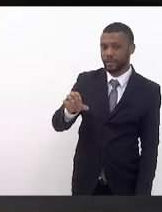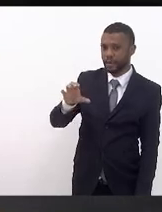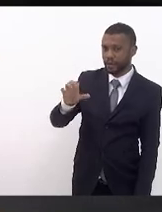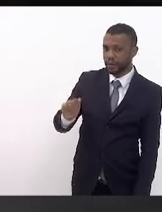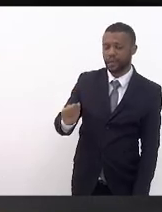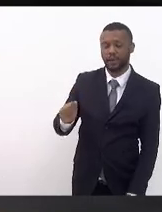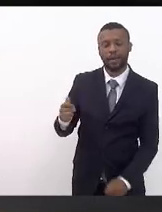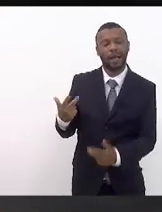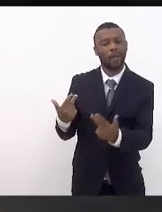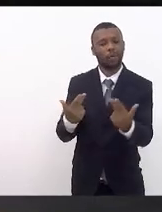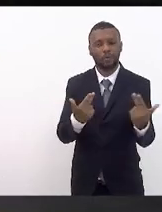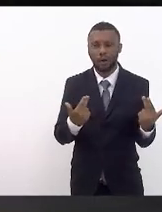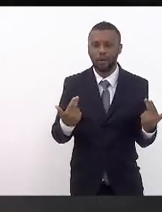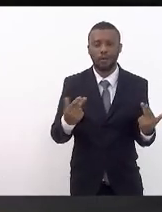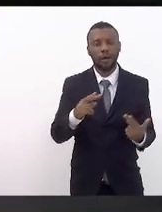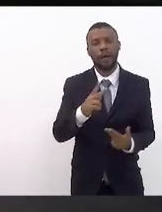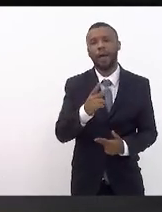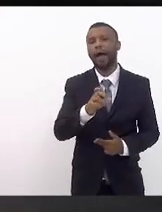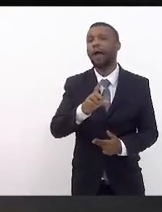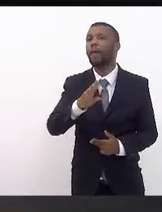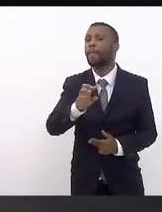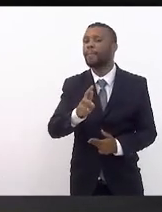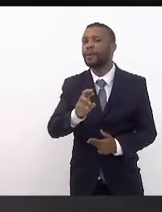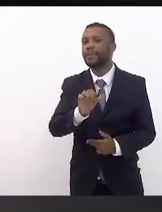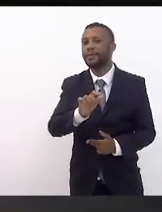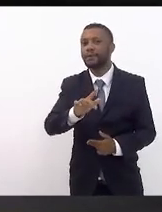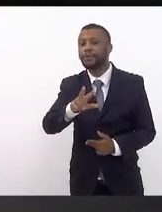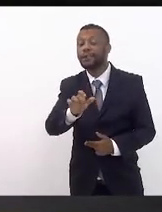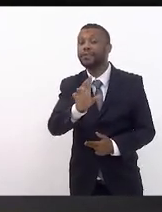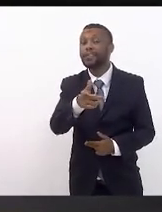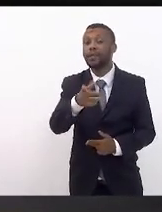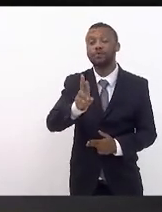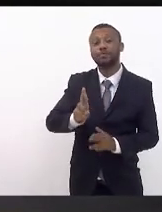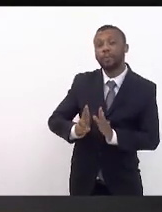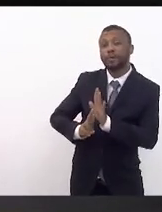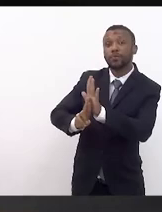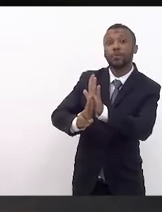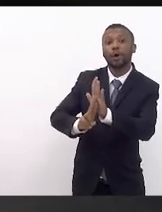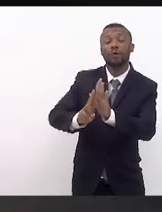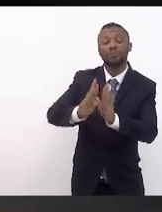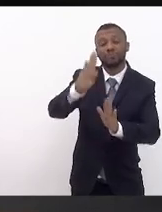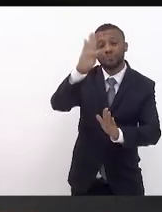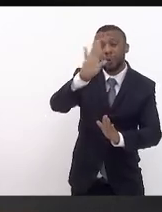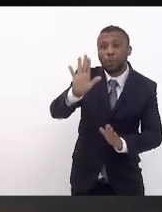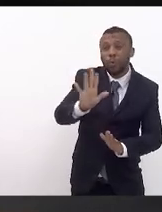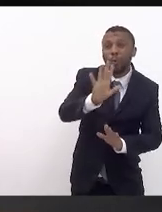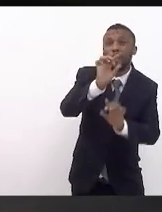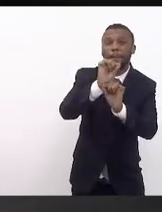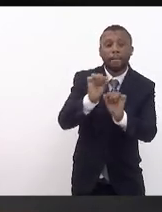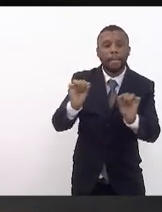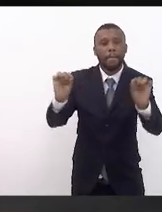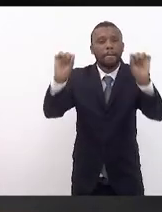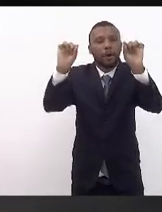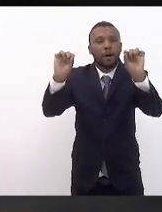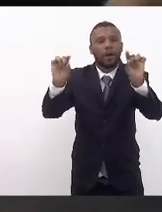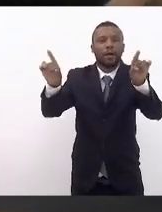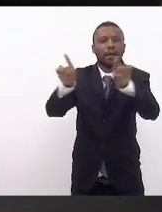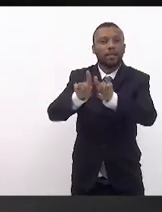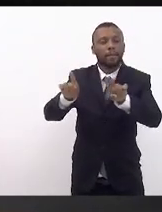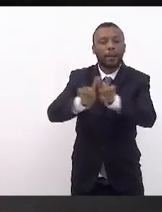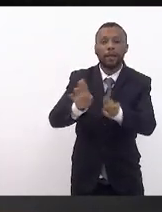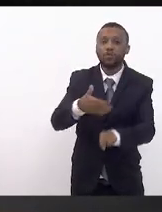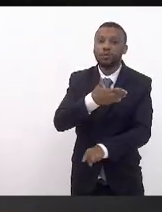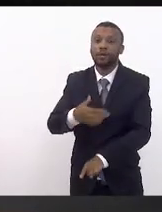que já nos presidiu muitas vezes até a nível nacional e a nível estadual, diante